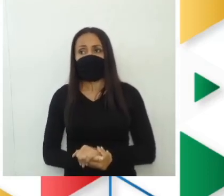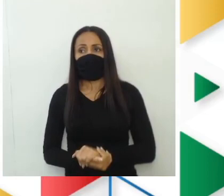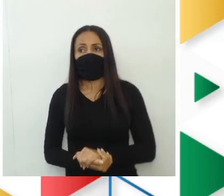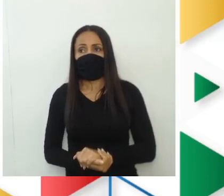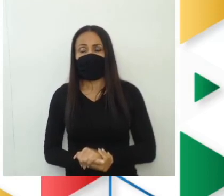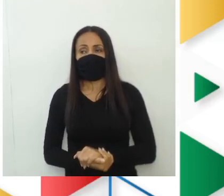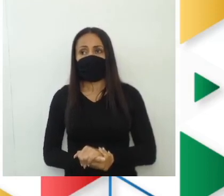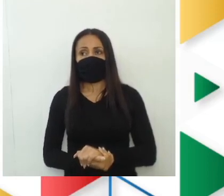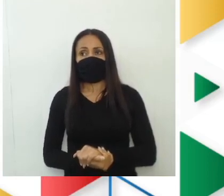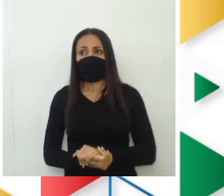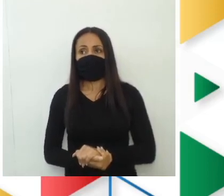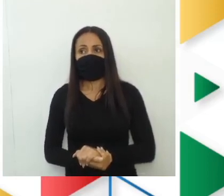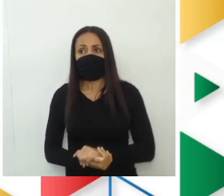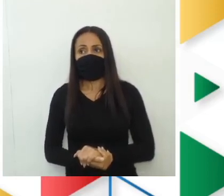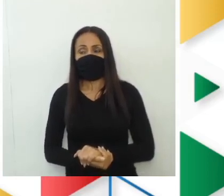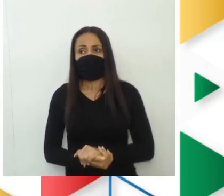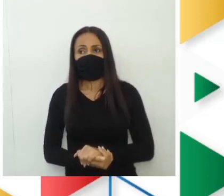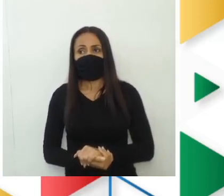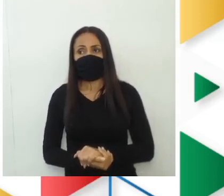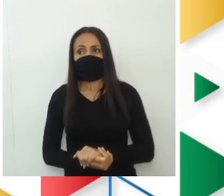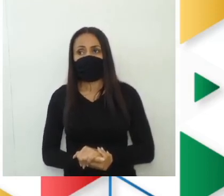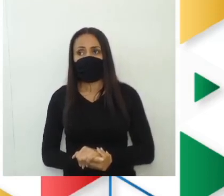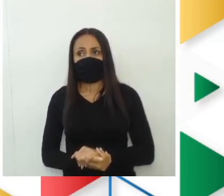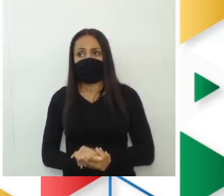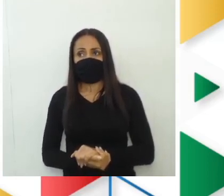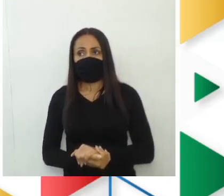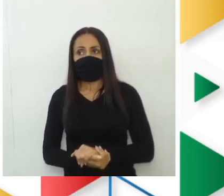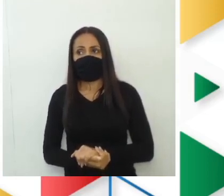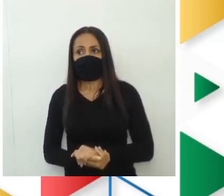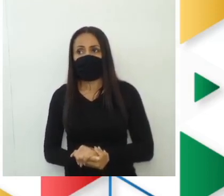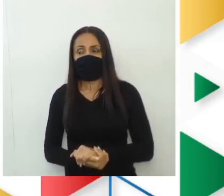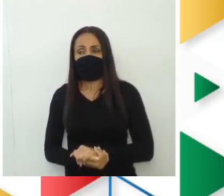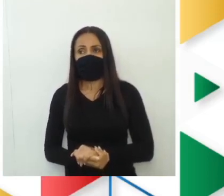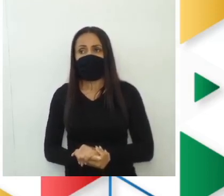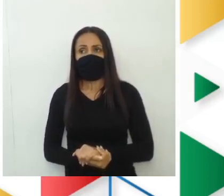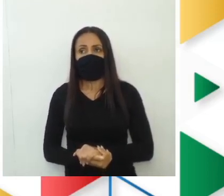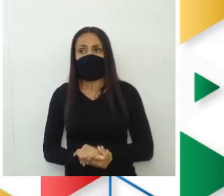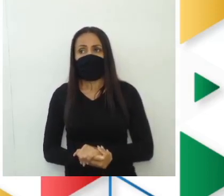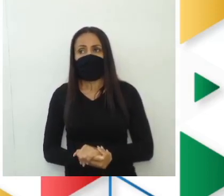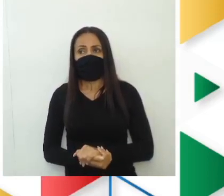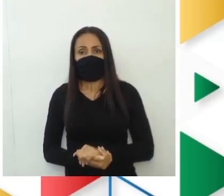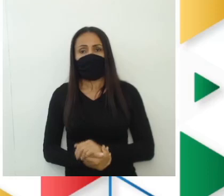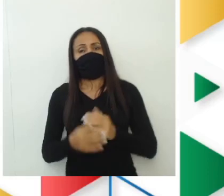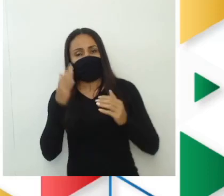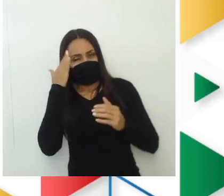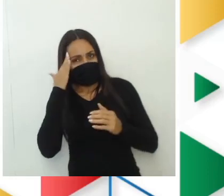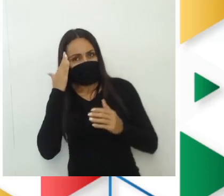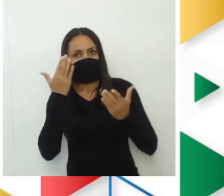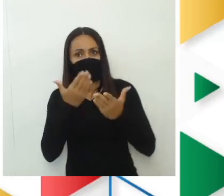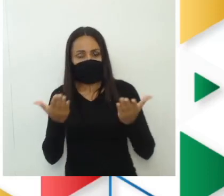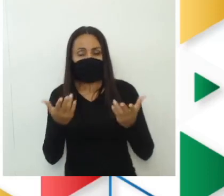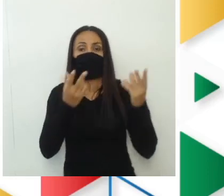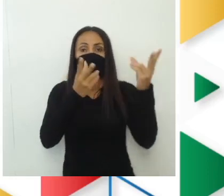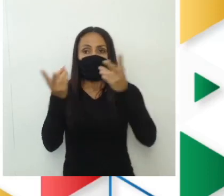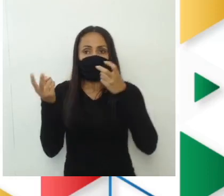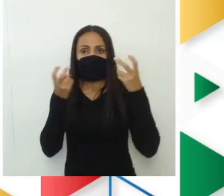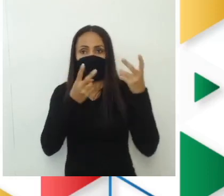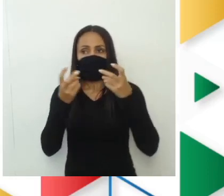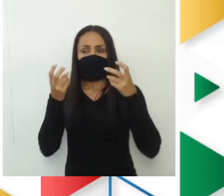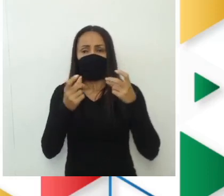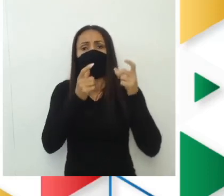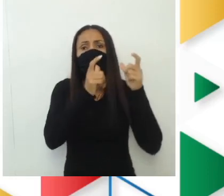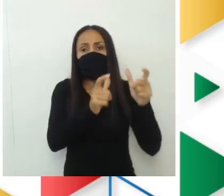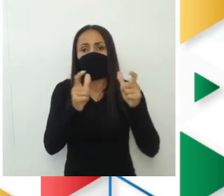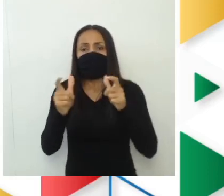então 900 e uma dezena, 910. Tranquilo até aí? Percebeu? Localizou? Então